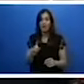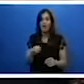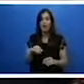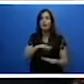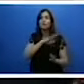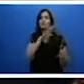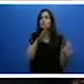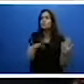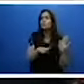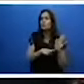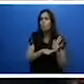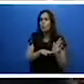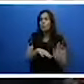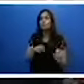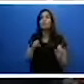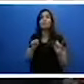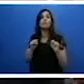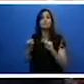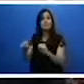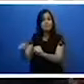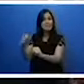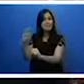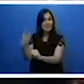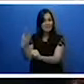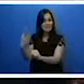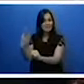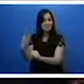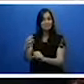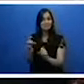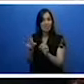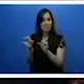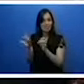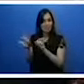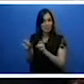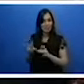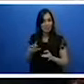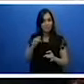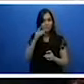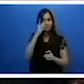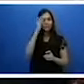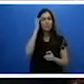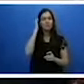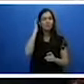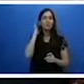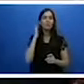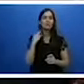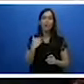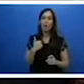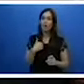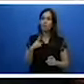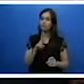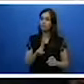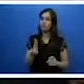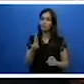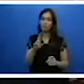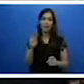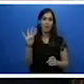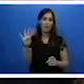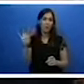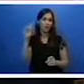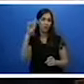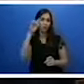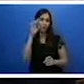nesse prazo todo ela vendeu os 3 carrinhos. Então nesse problema eu não vou utilizar essa informação, tá?